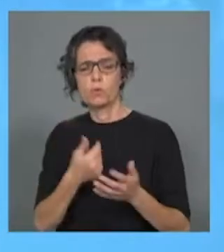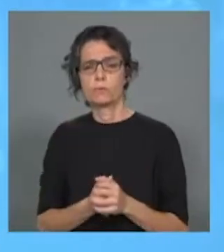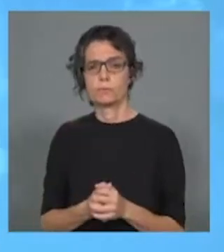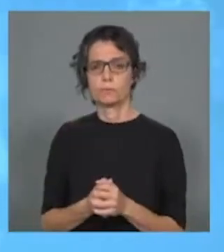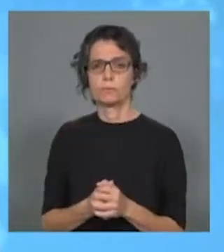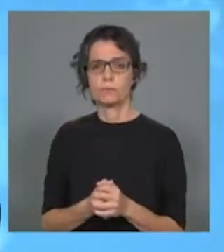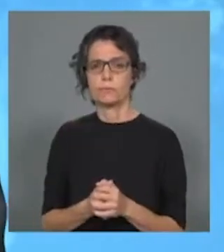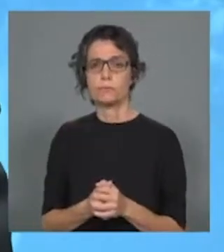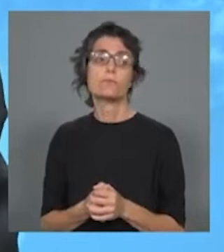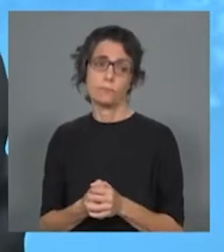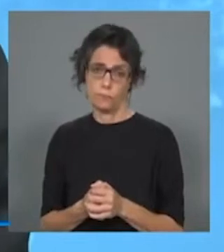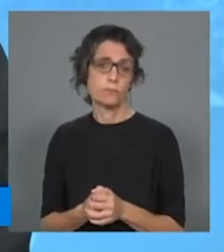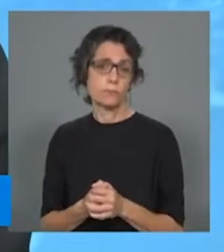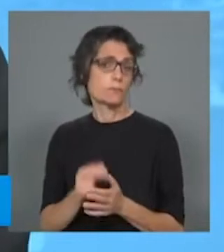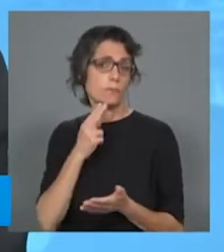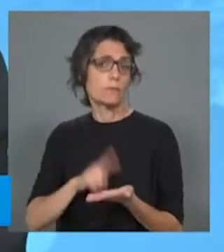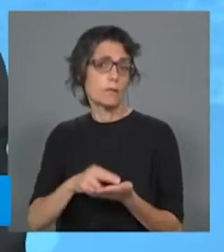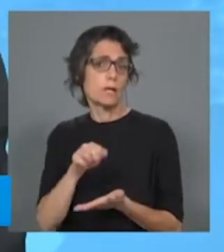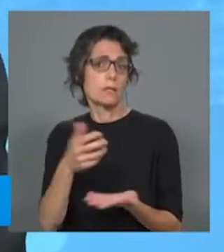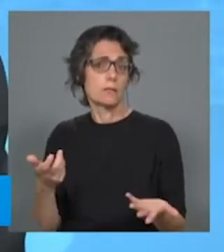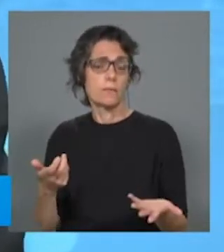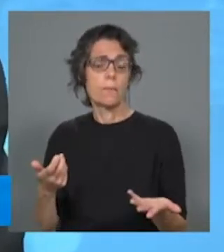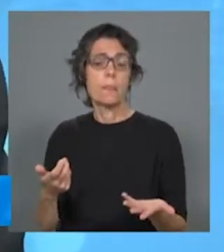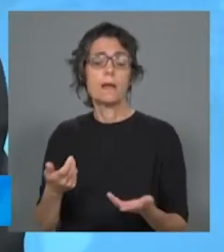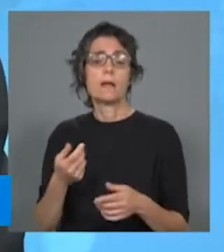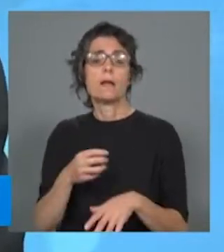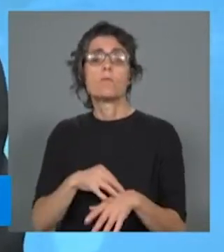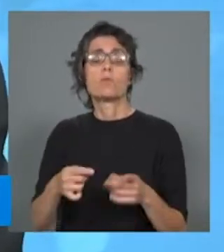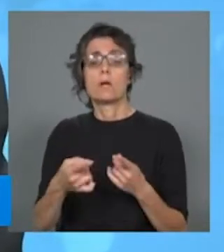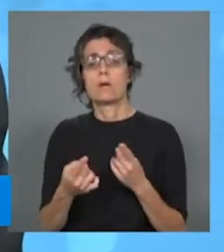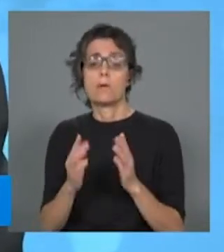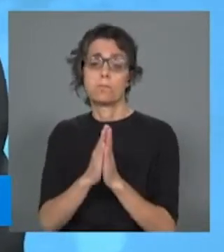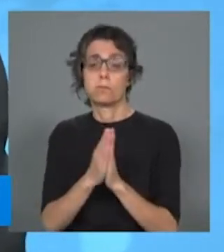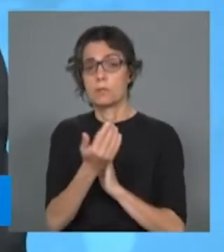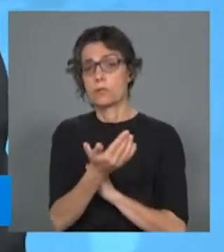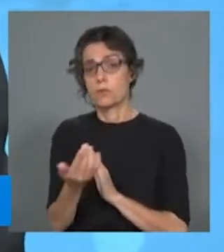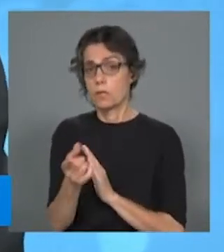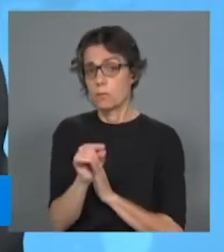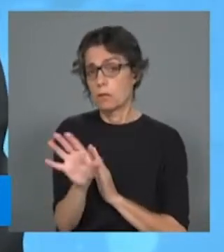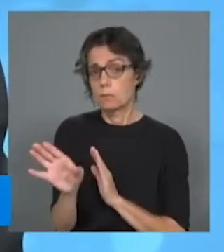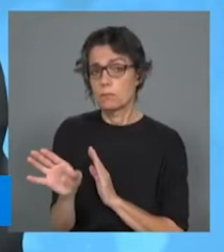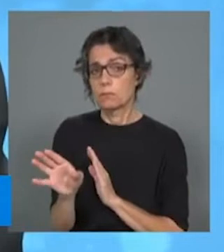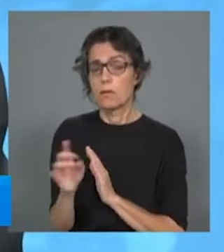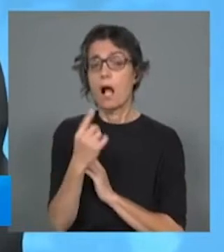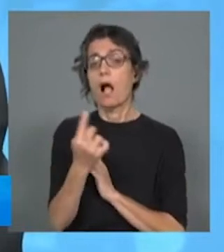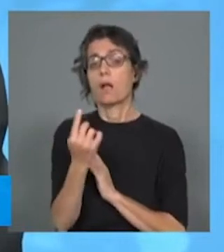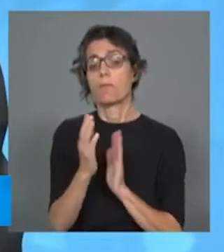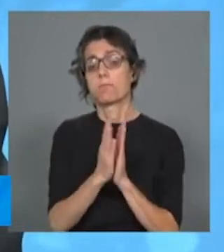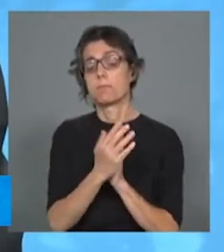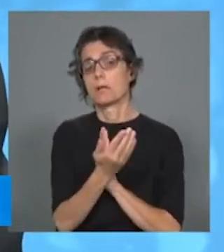verdade. Em parte, isso tem a ver com as próprias religiões. Algumas